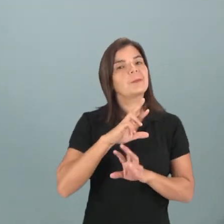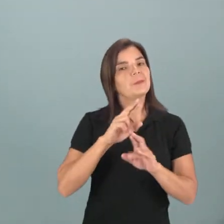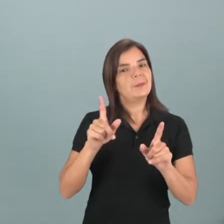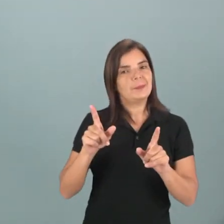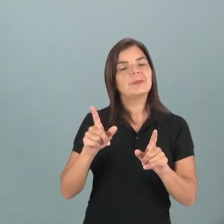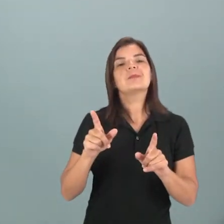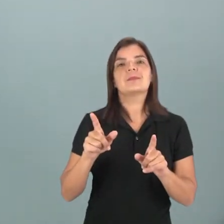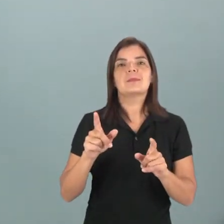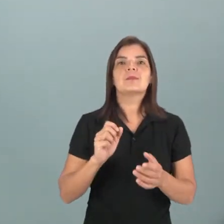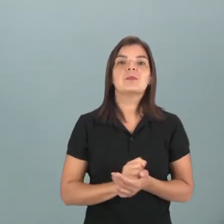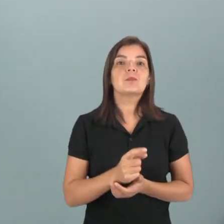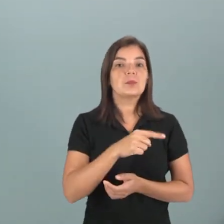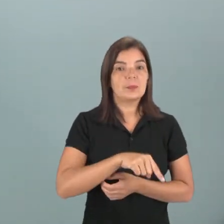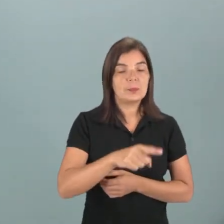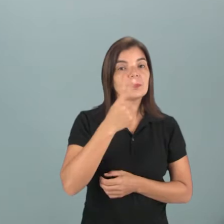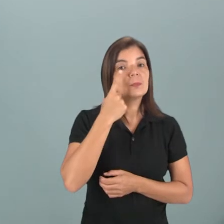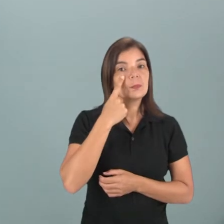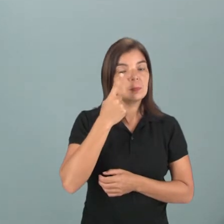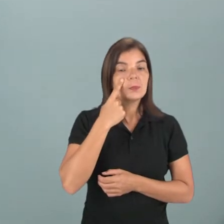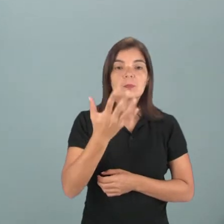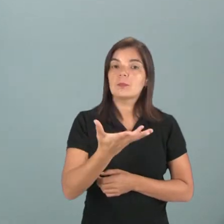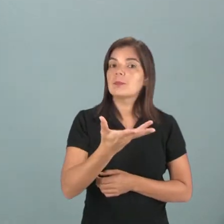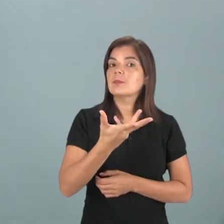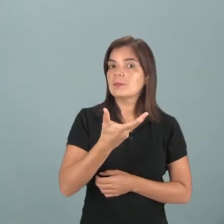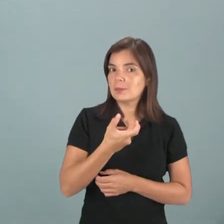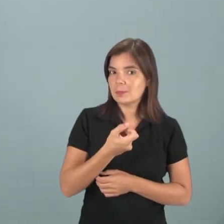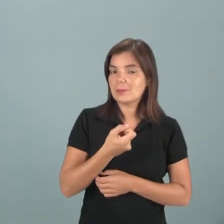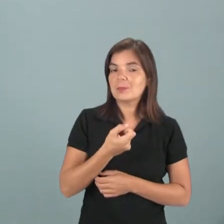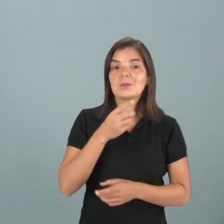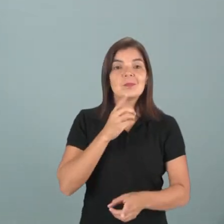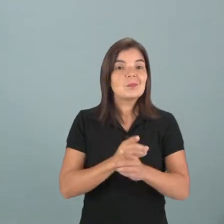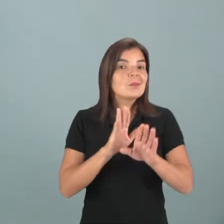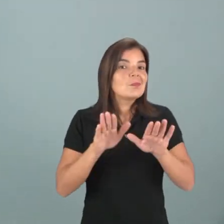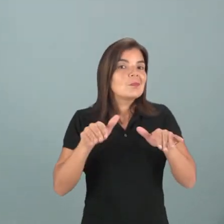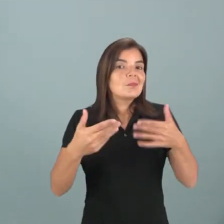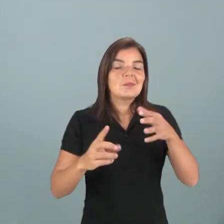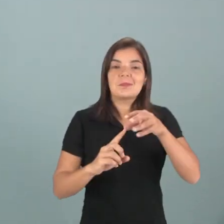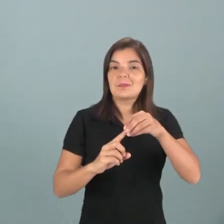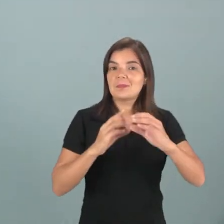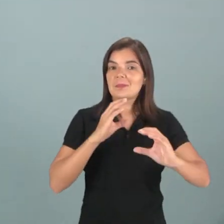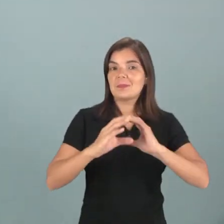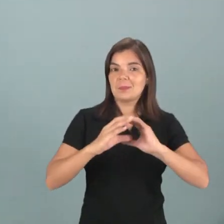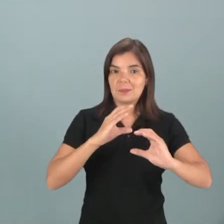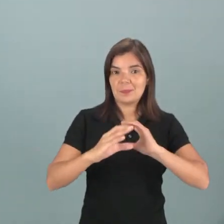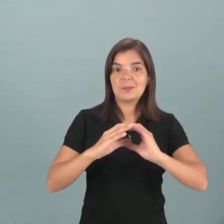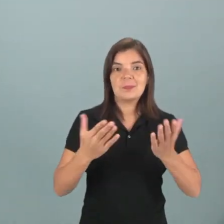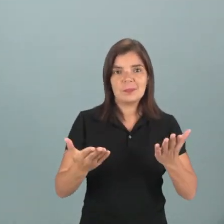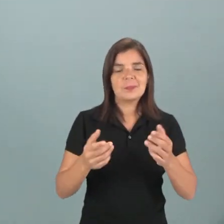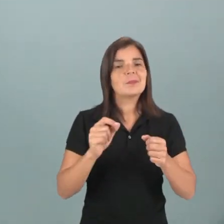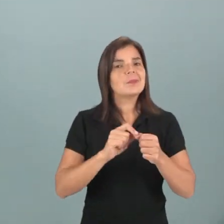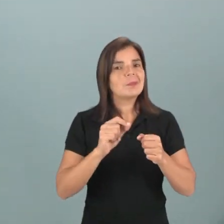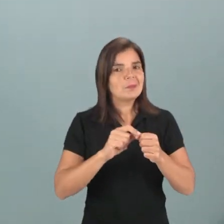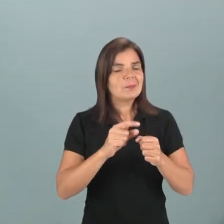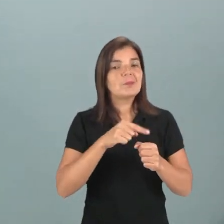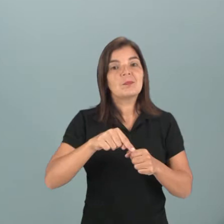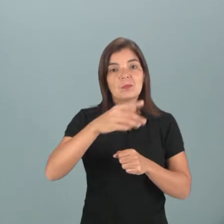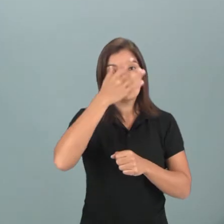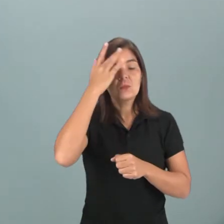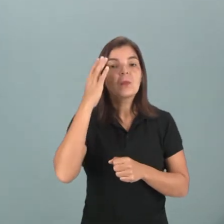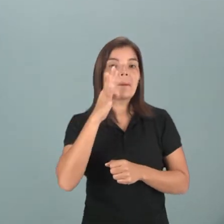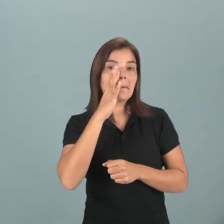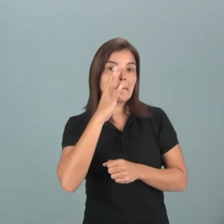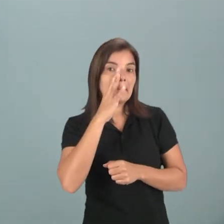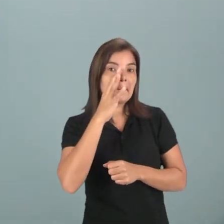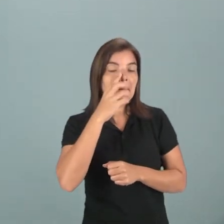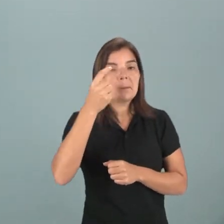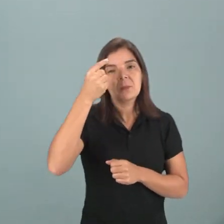forma diferente. Você deve ter a habilidade de descobrir qual a intenção comunicativa. Foi fazer com que o espectador